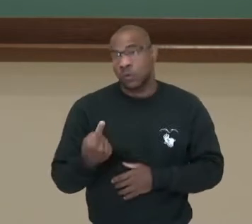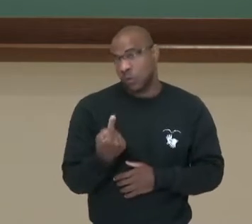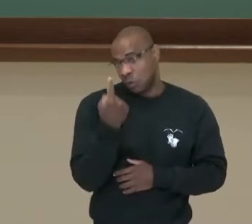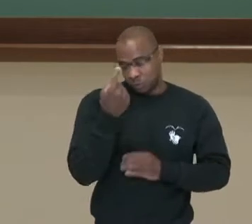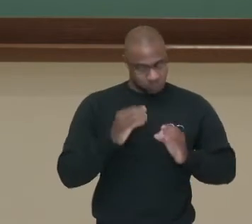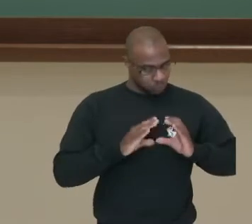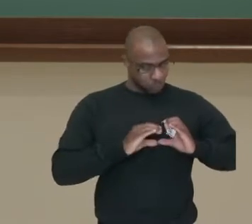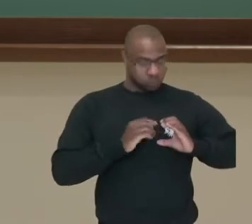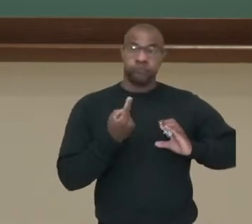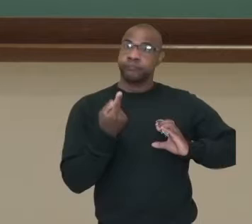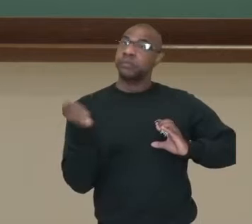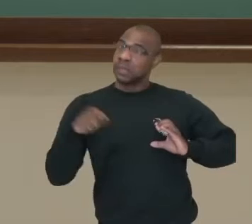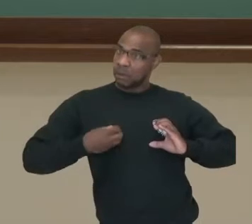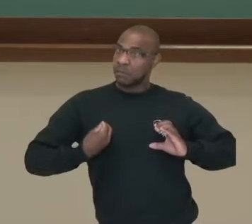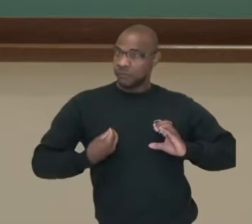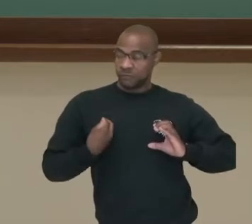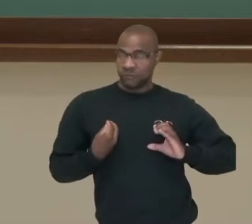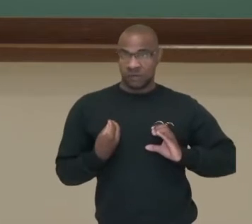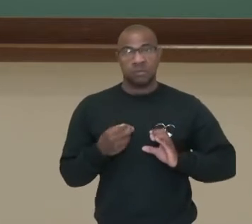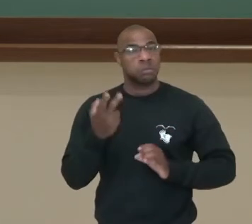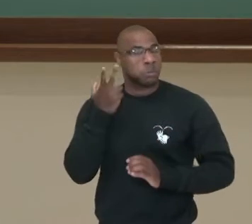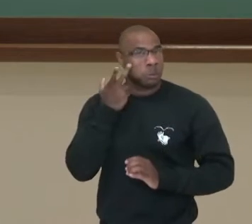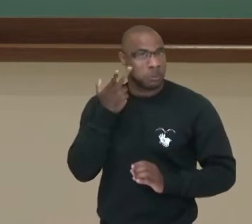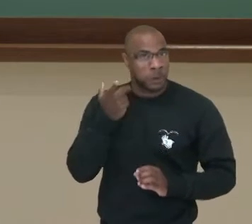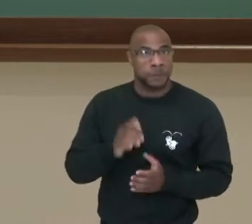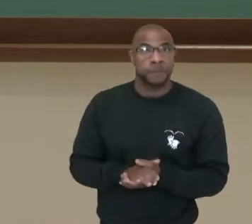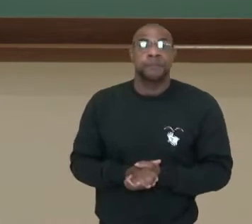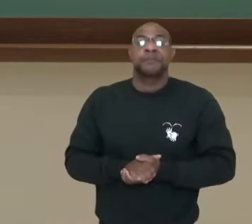um só pulmão. Ok?